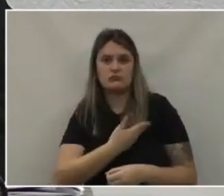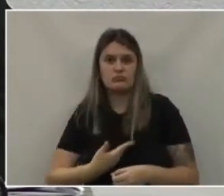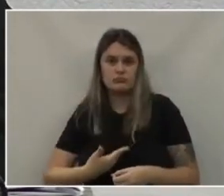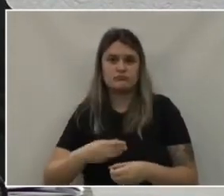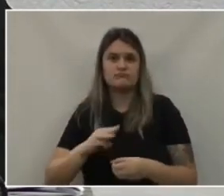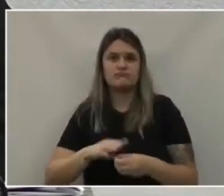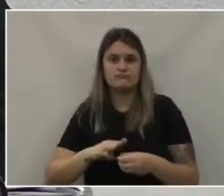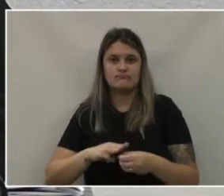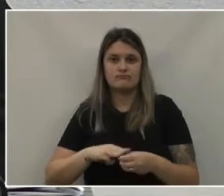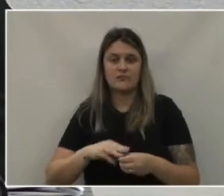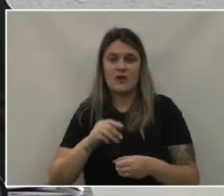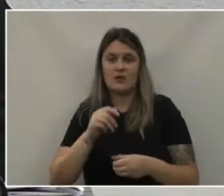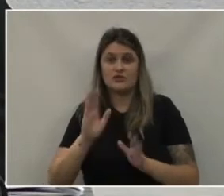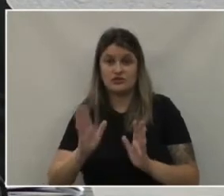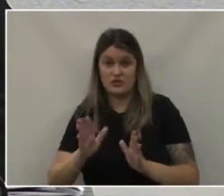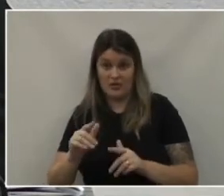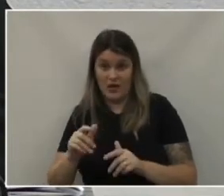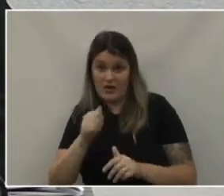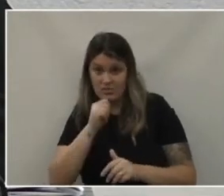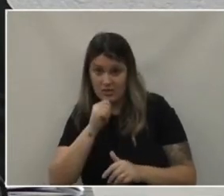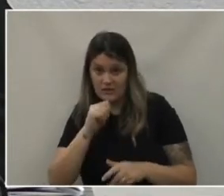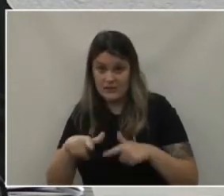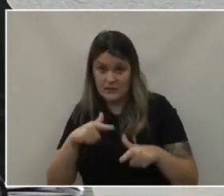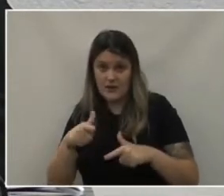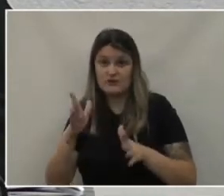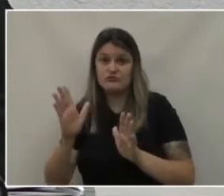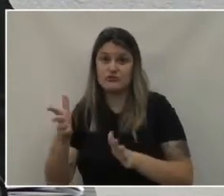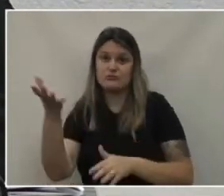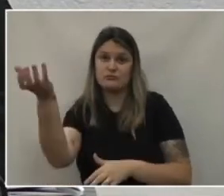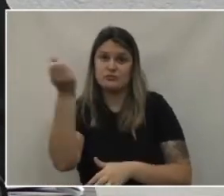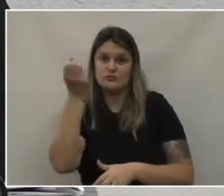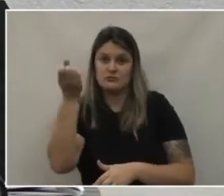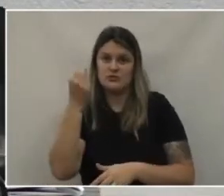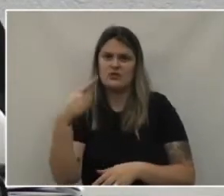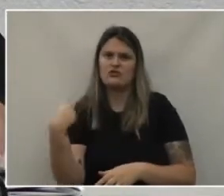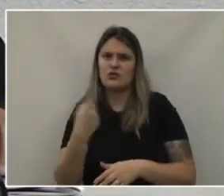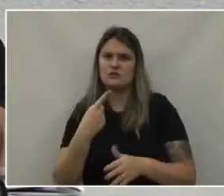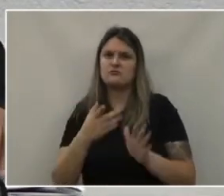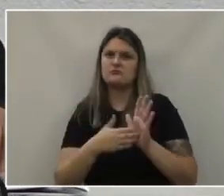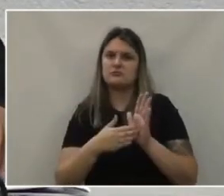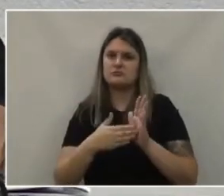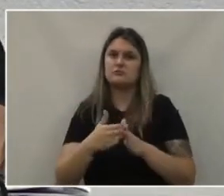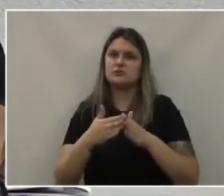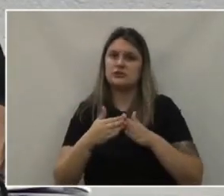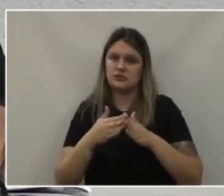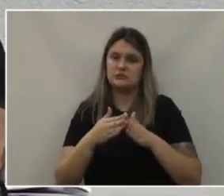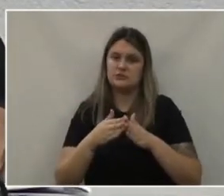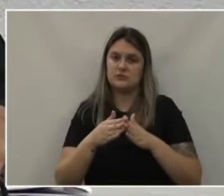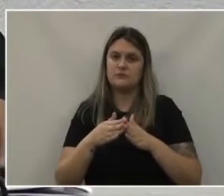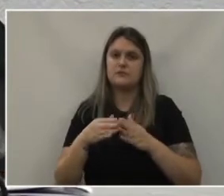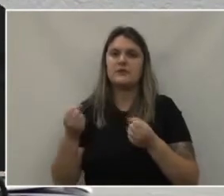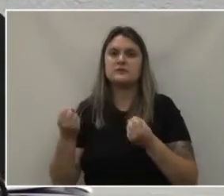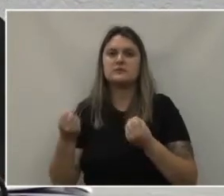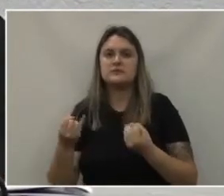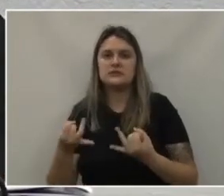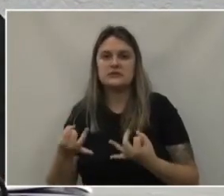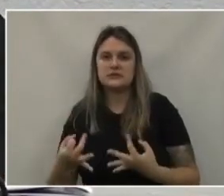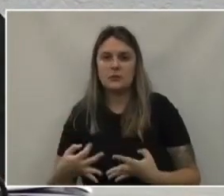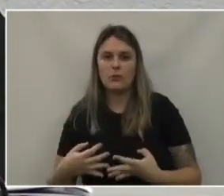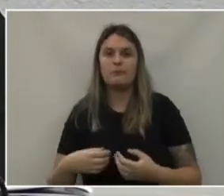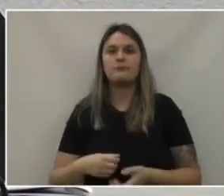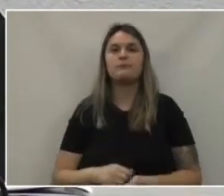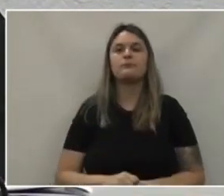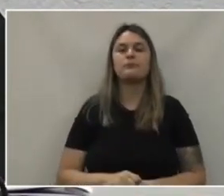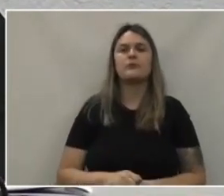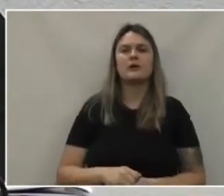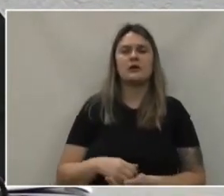municipais, ativos e aposentados, o que motivou tal solicitação. Justificativa.